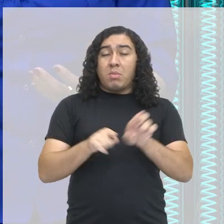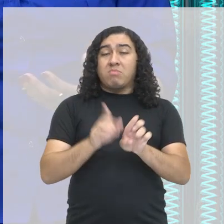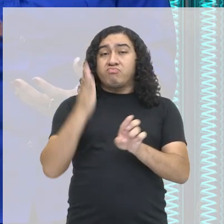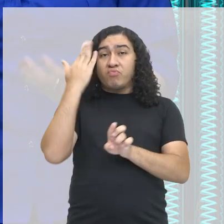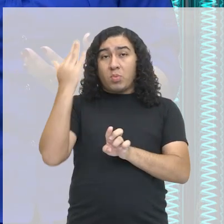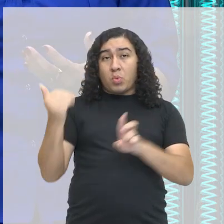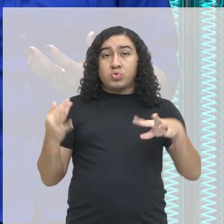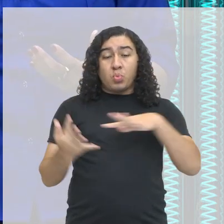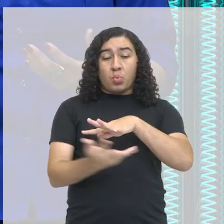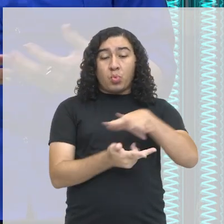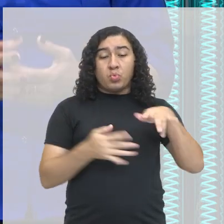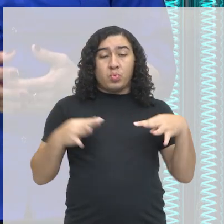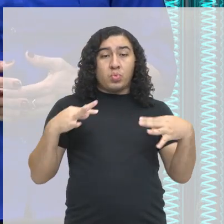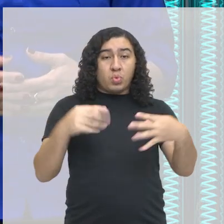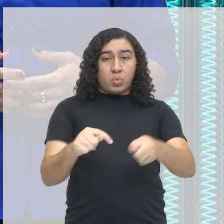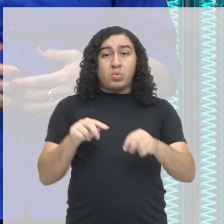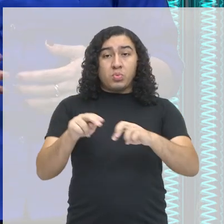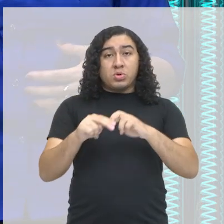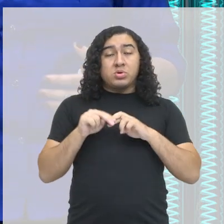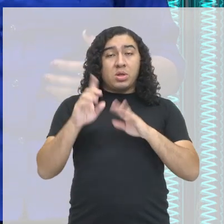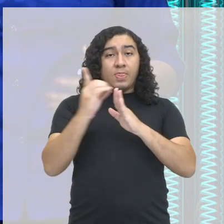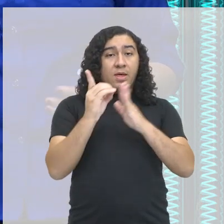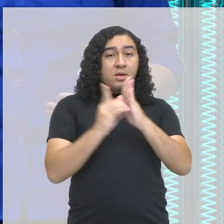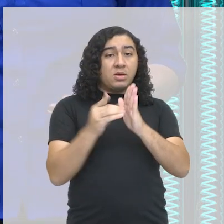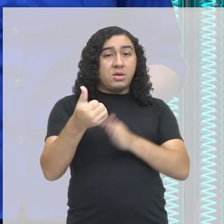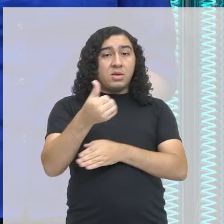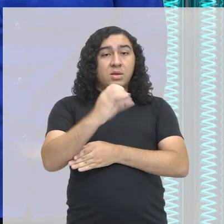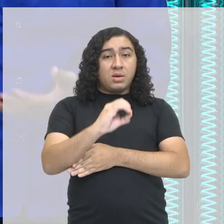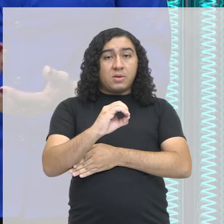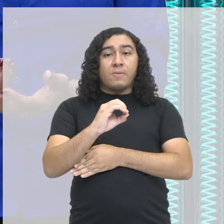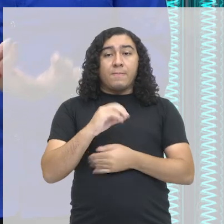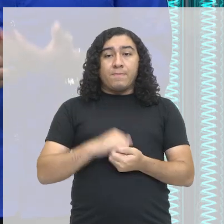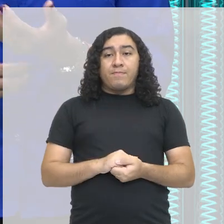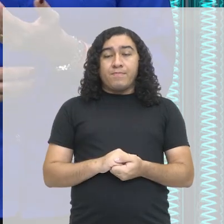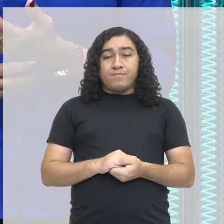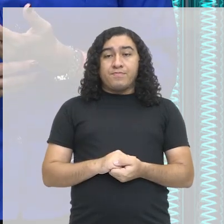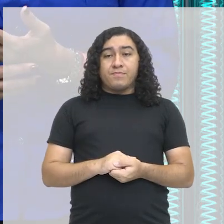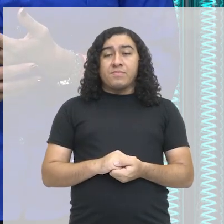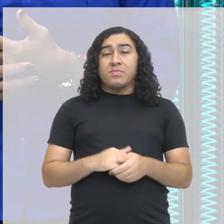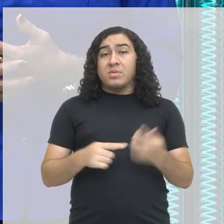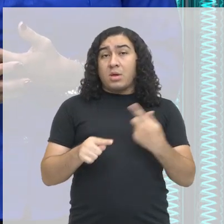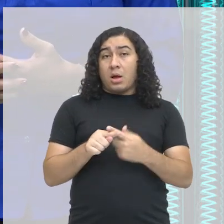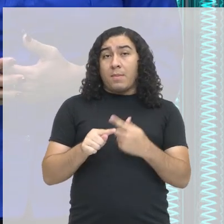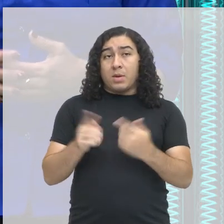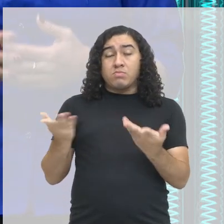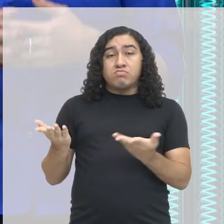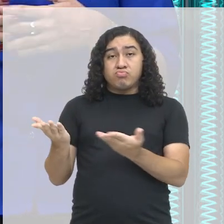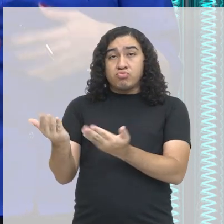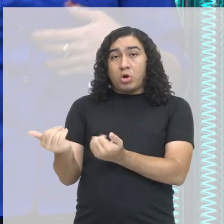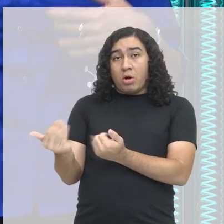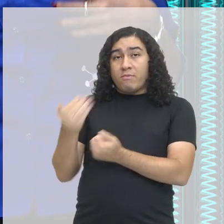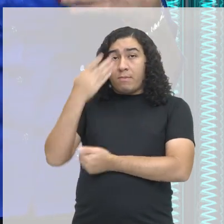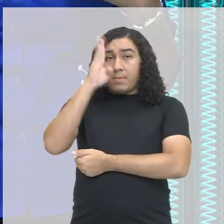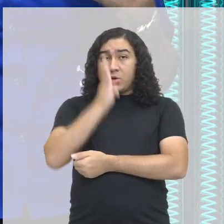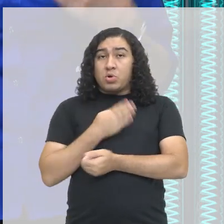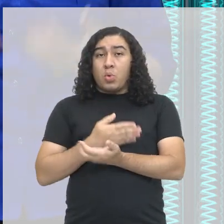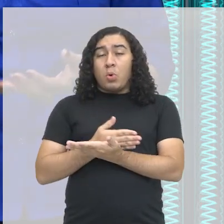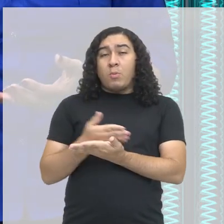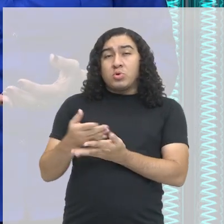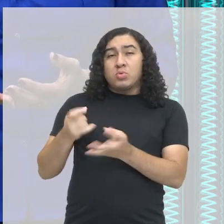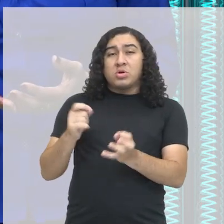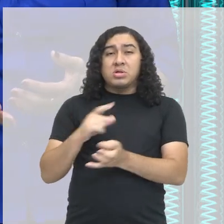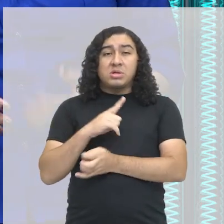no mundo inteiro, né, na década de 60. Inclusive os jovens brasileiros começaram